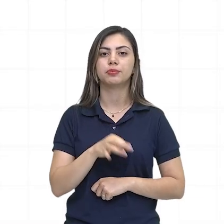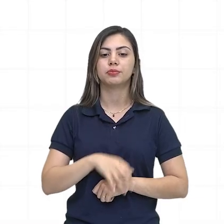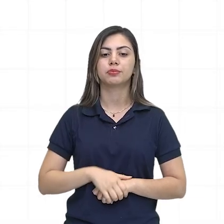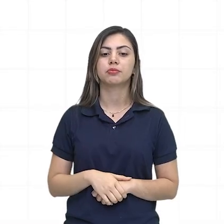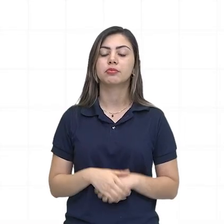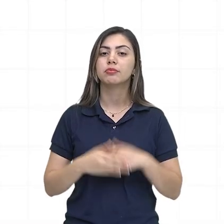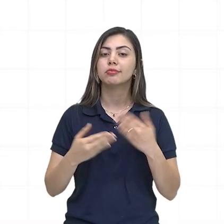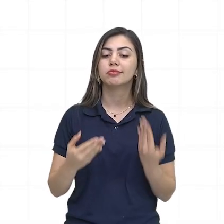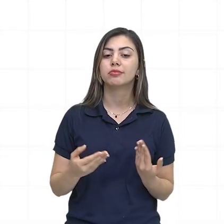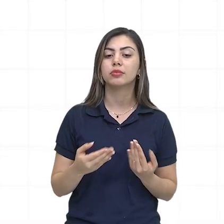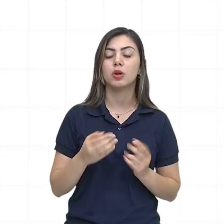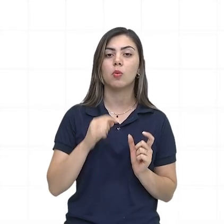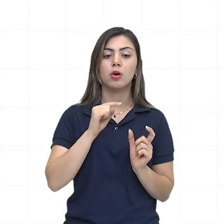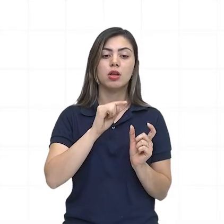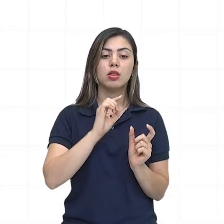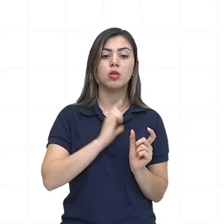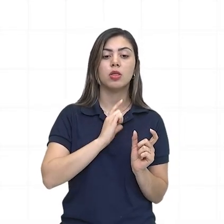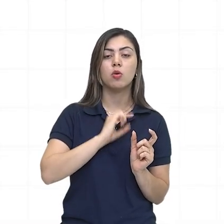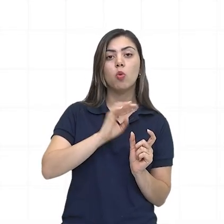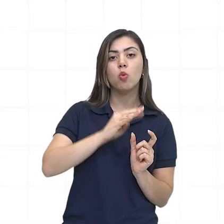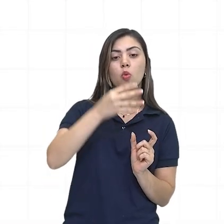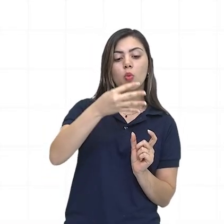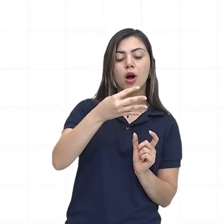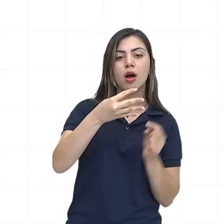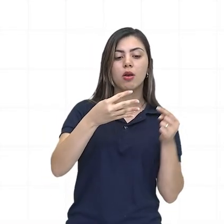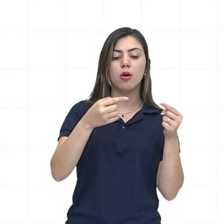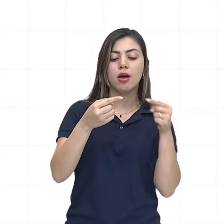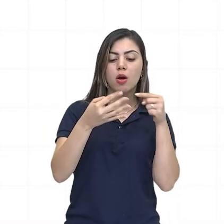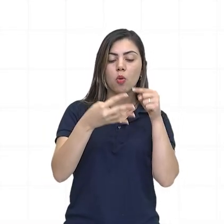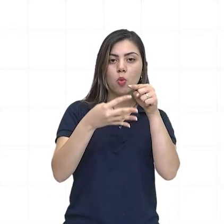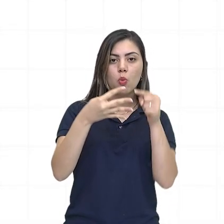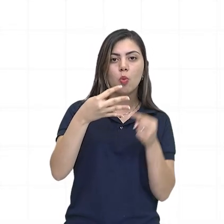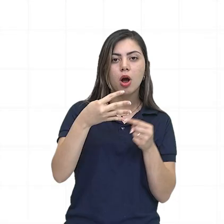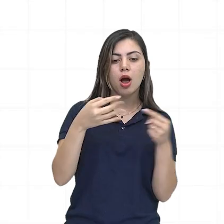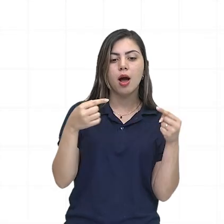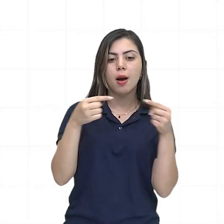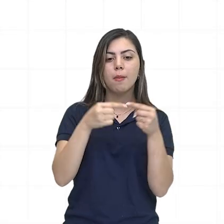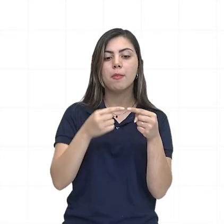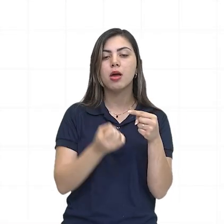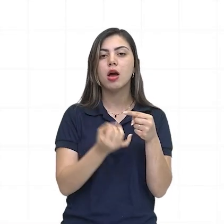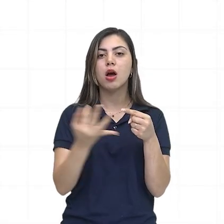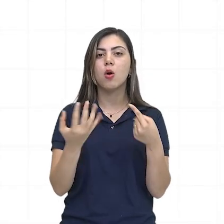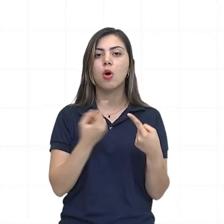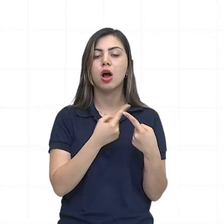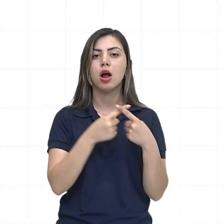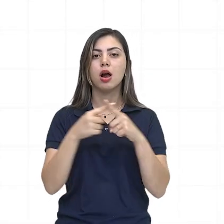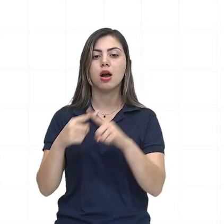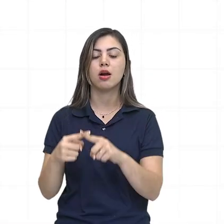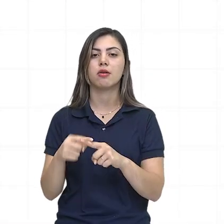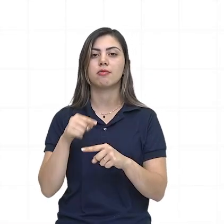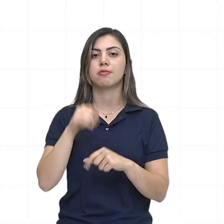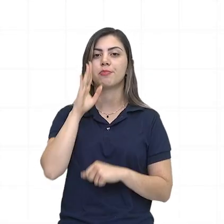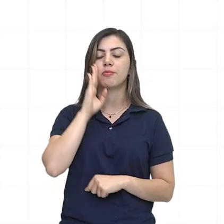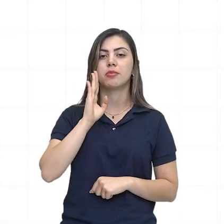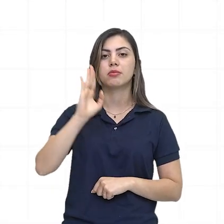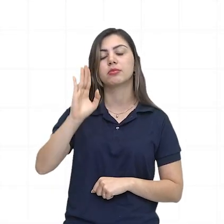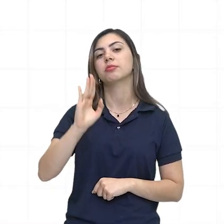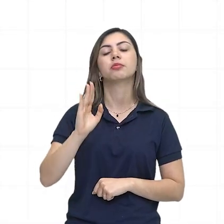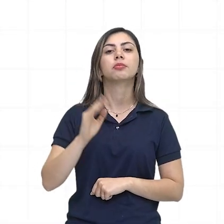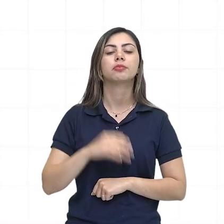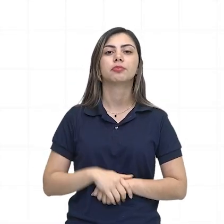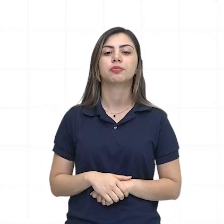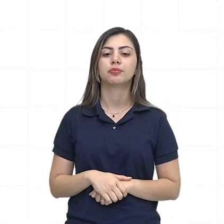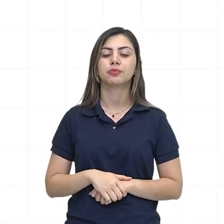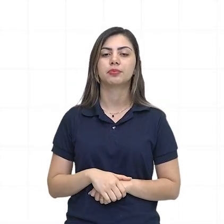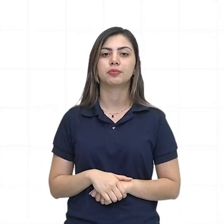que é o mandão disso tudo, é que é a força da operação. Ou seja, quando você